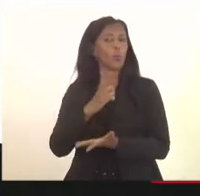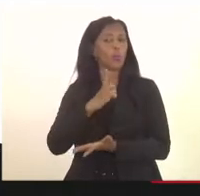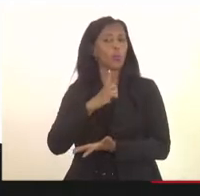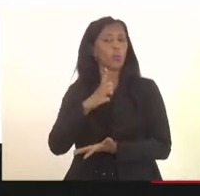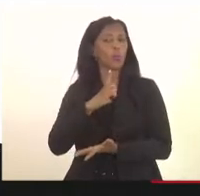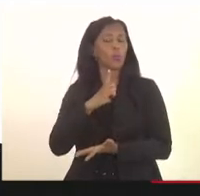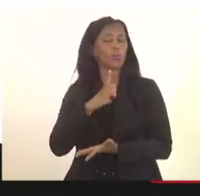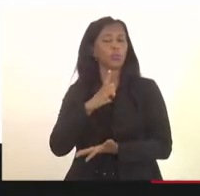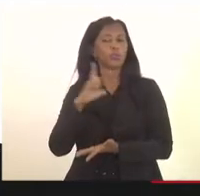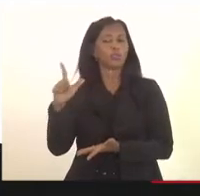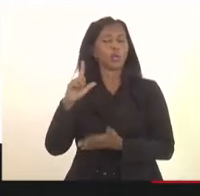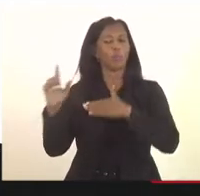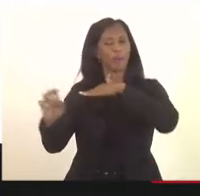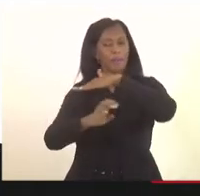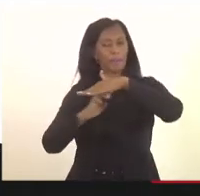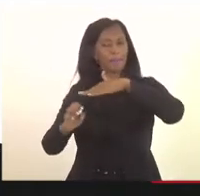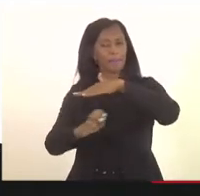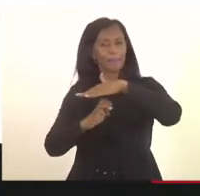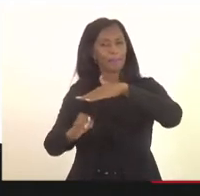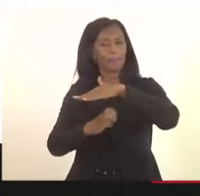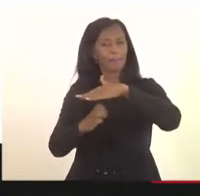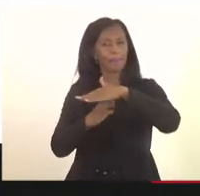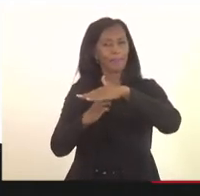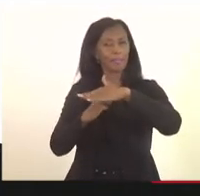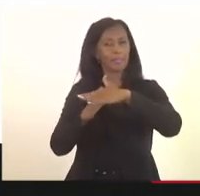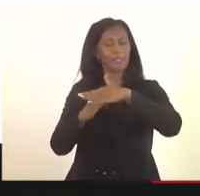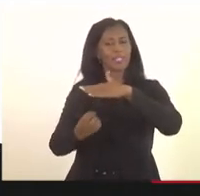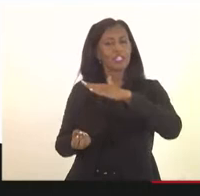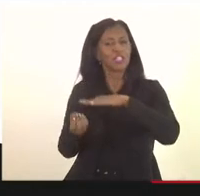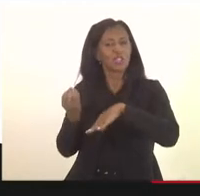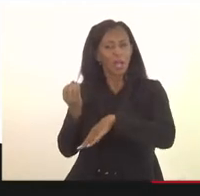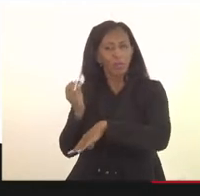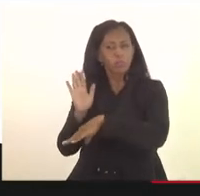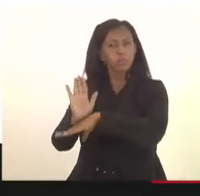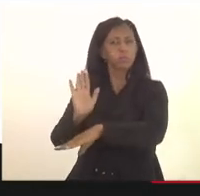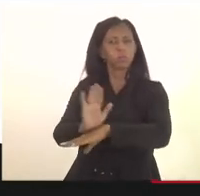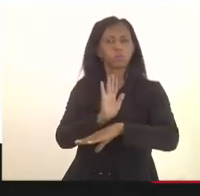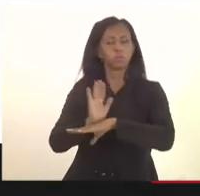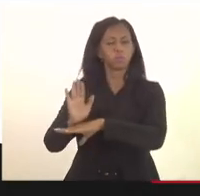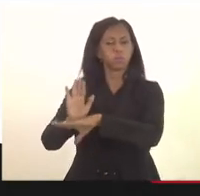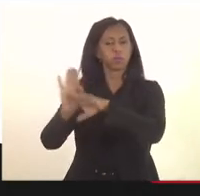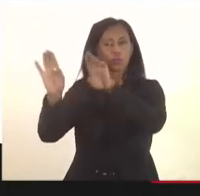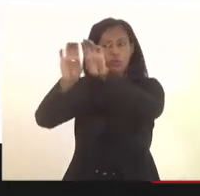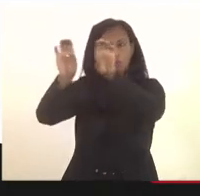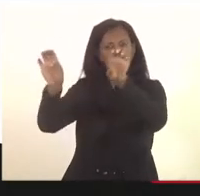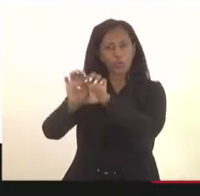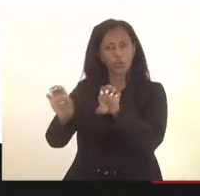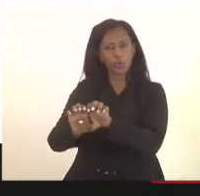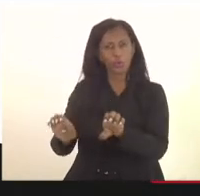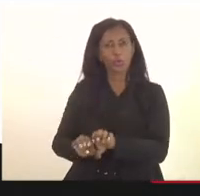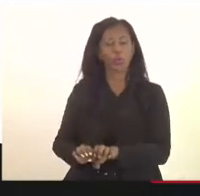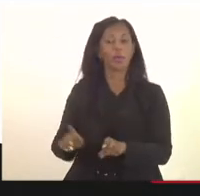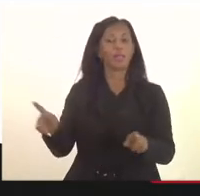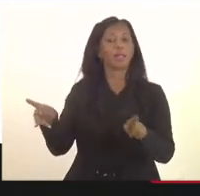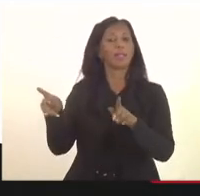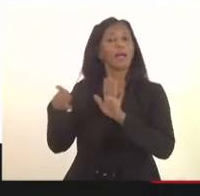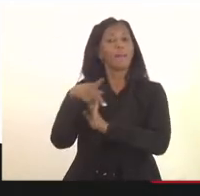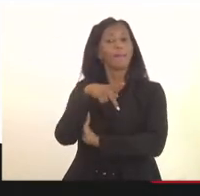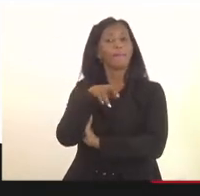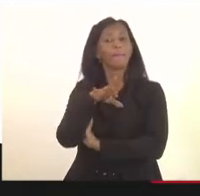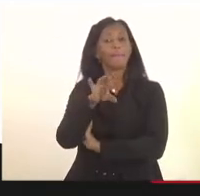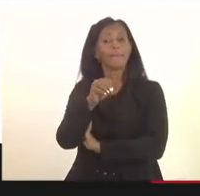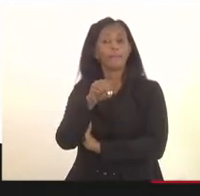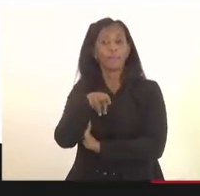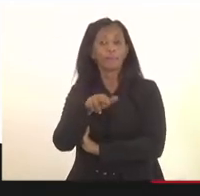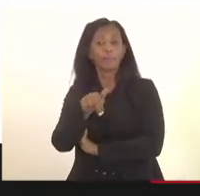que desenvolve tecnologia e já abastece estruturas ou plantas que a Petronas trabalha, tem